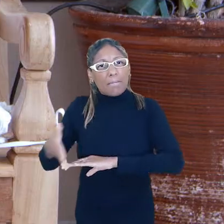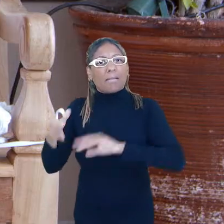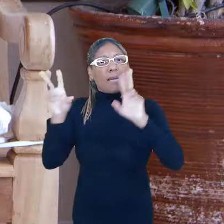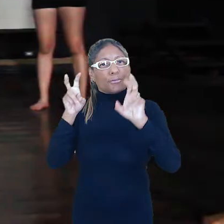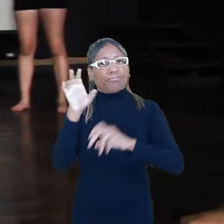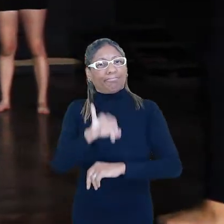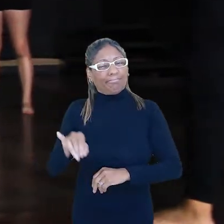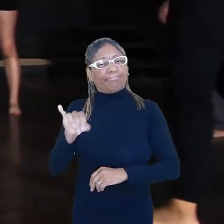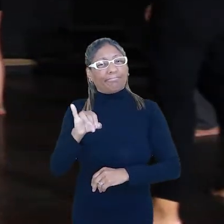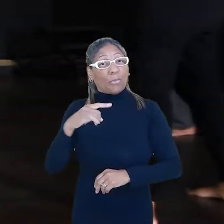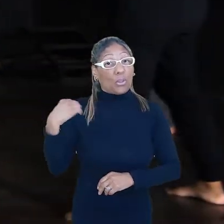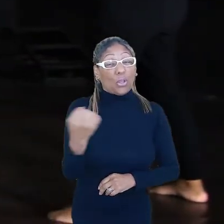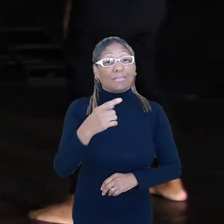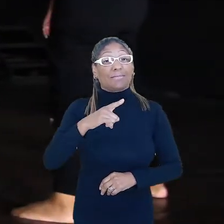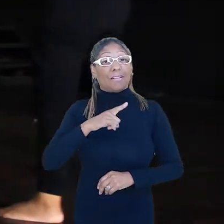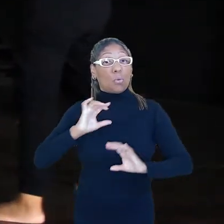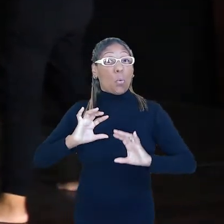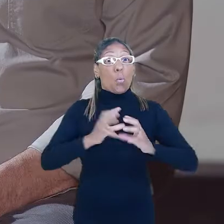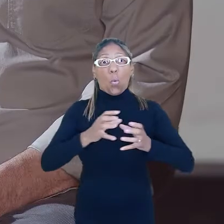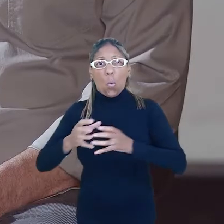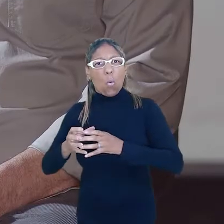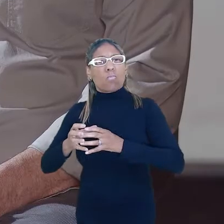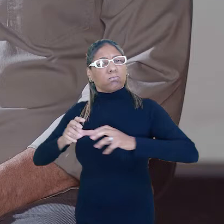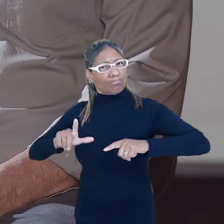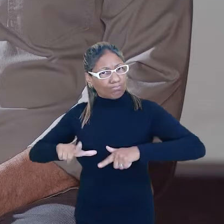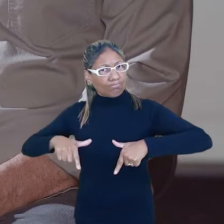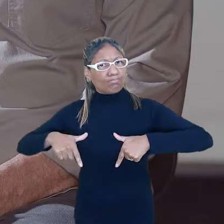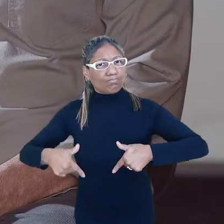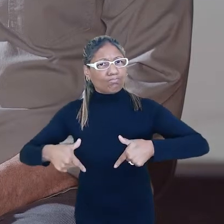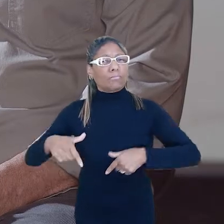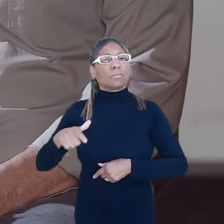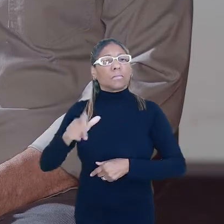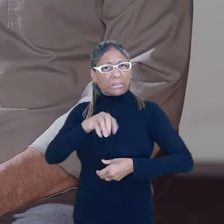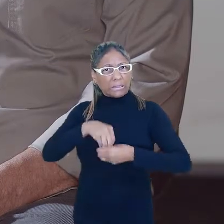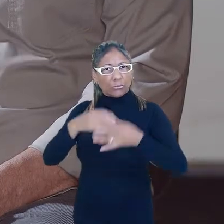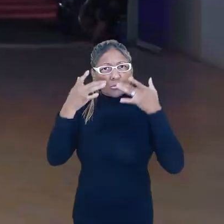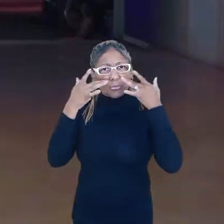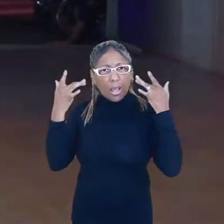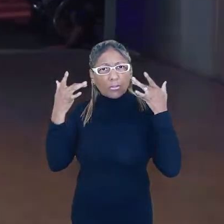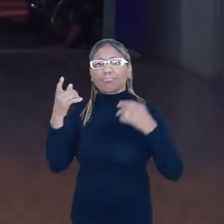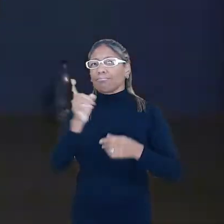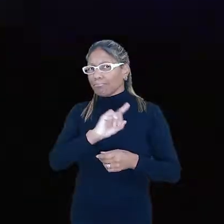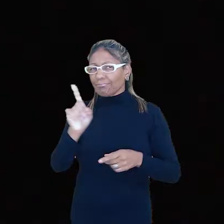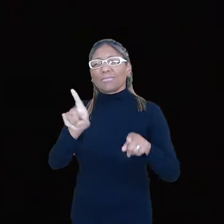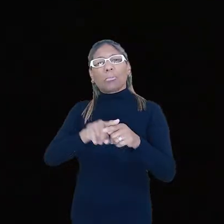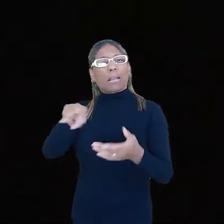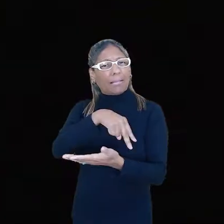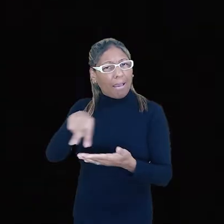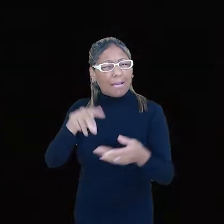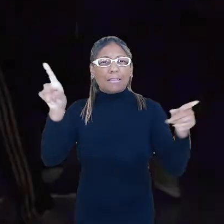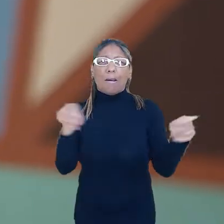pautas sociais. A gente tem grupos bem atuantes na cidade, não só em teatro, mas também em